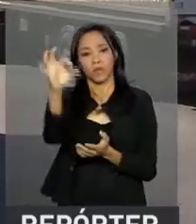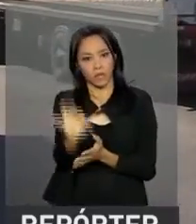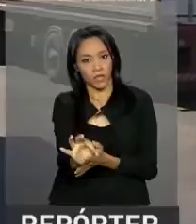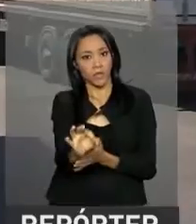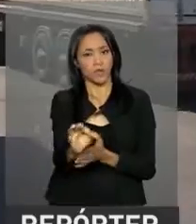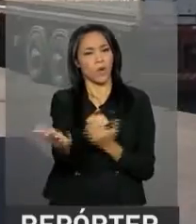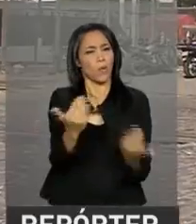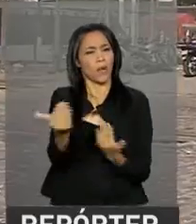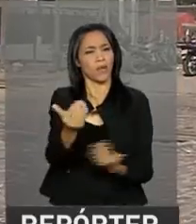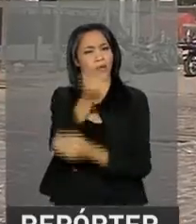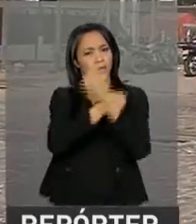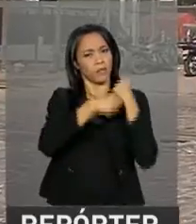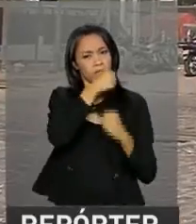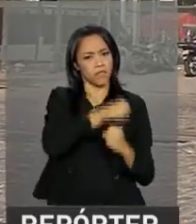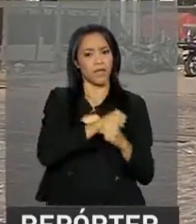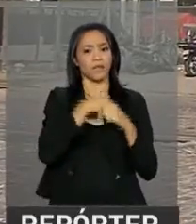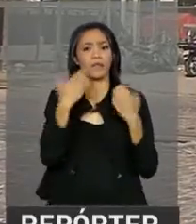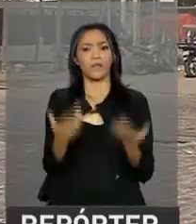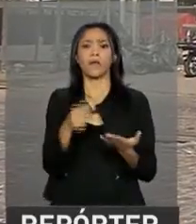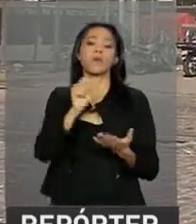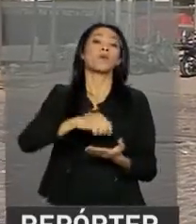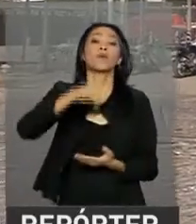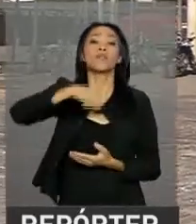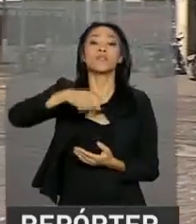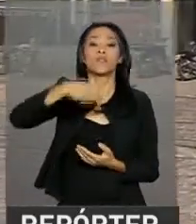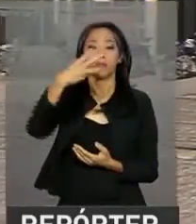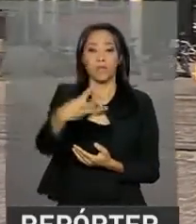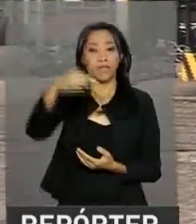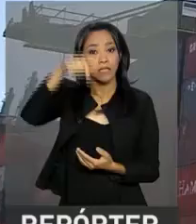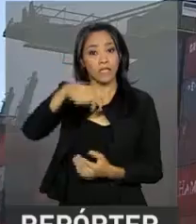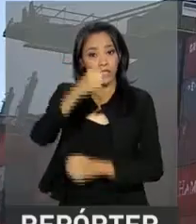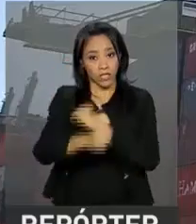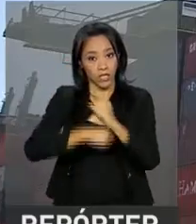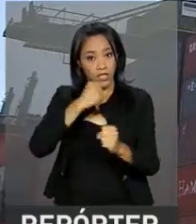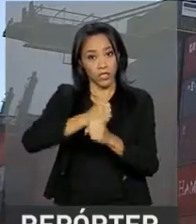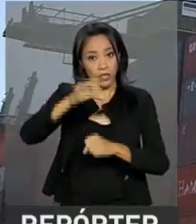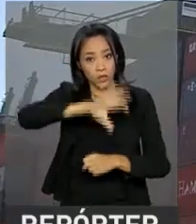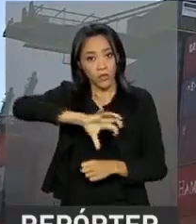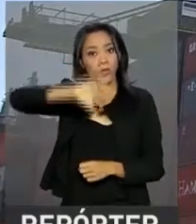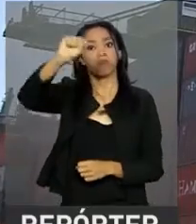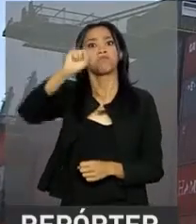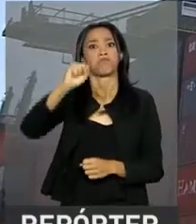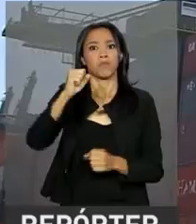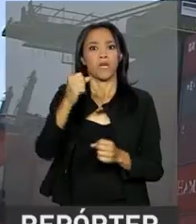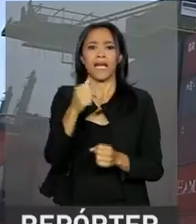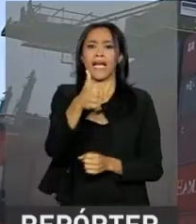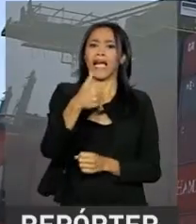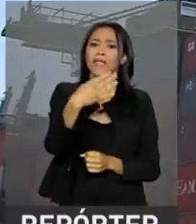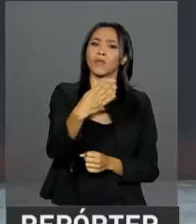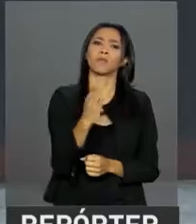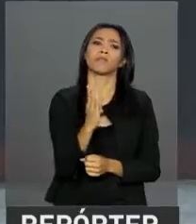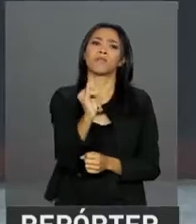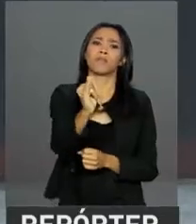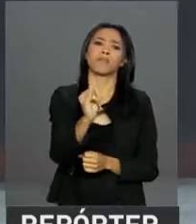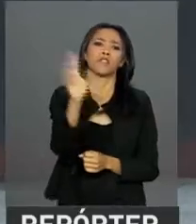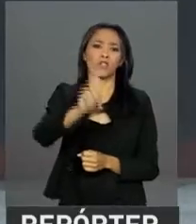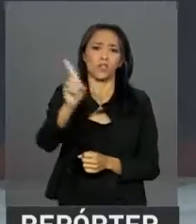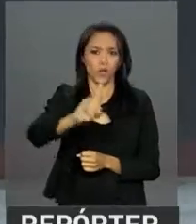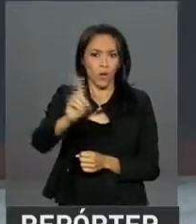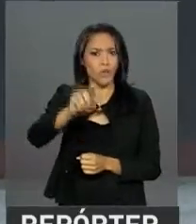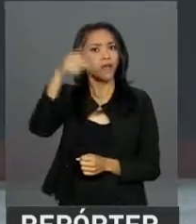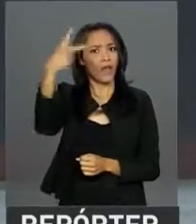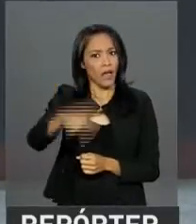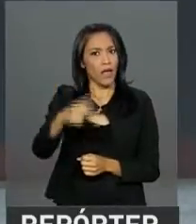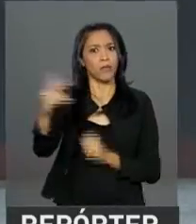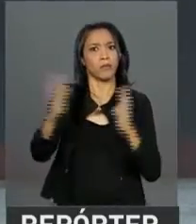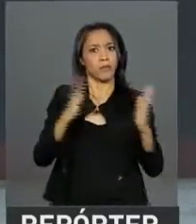do ano passado no acumulado do primeiro trimestre deste ano o superávit e superou os 14 bilhões de dólares que é o recorde para